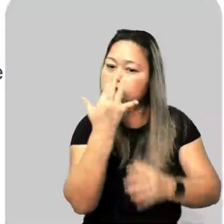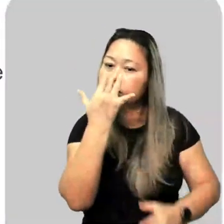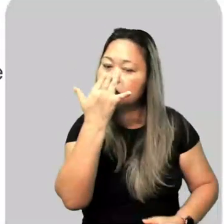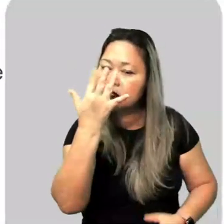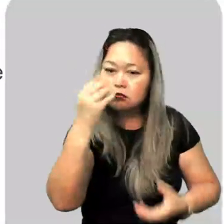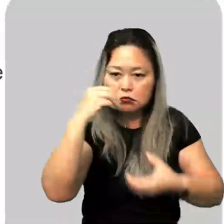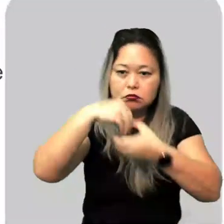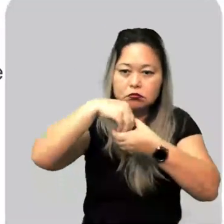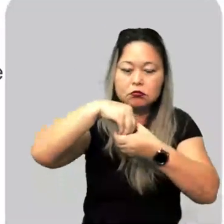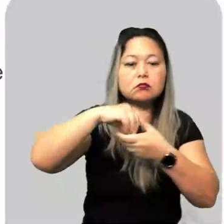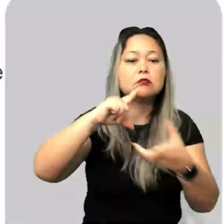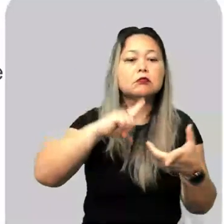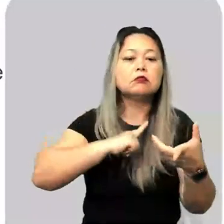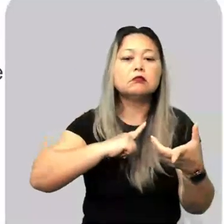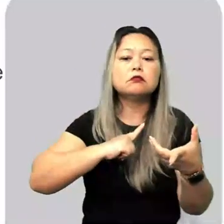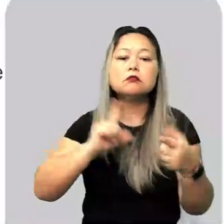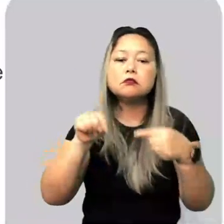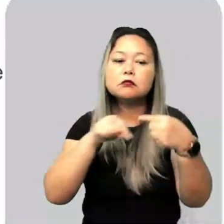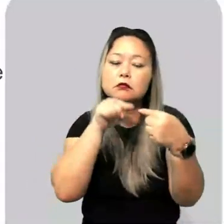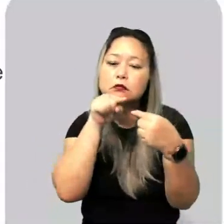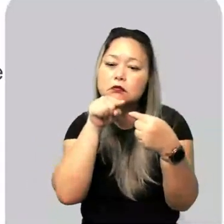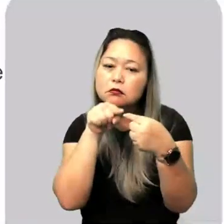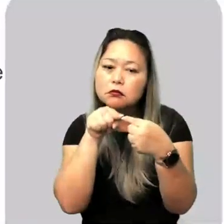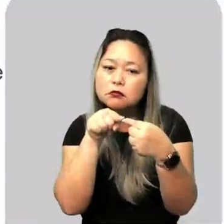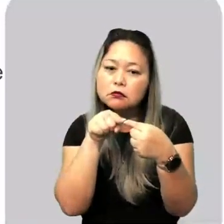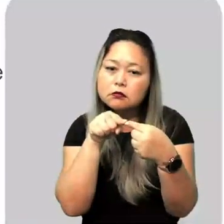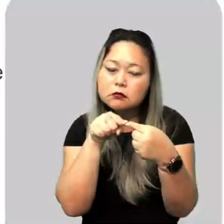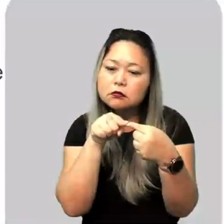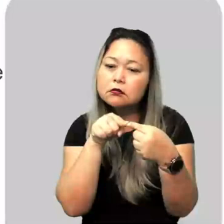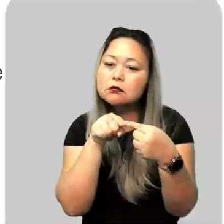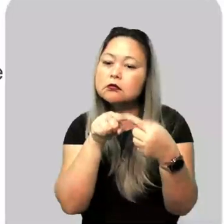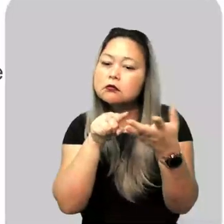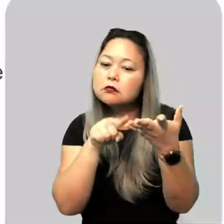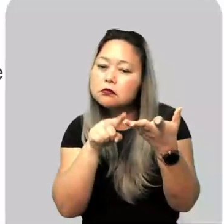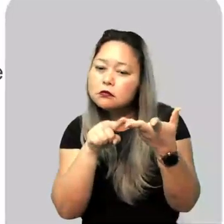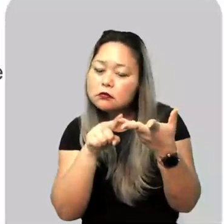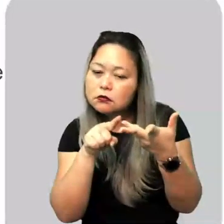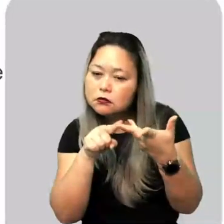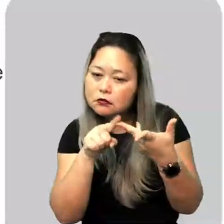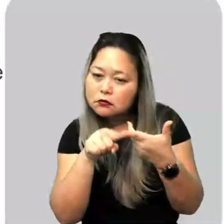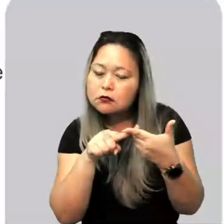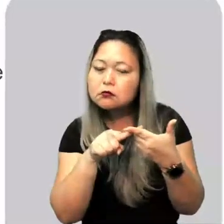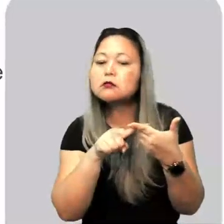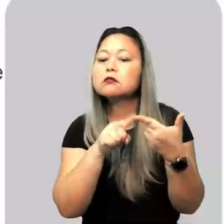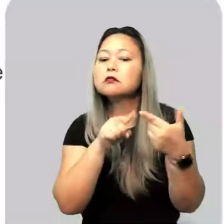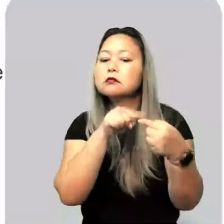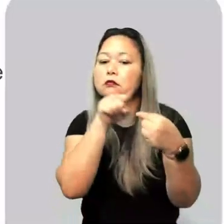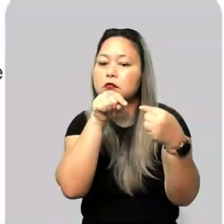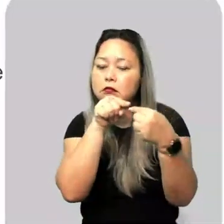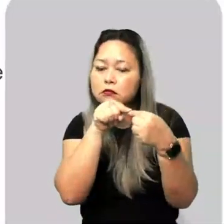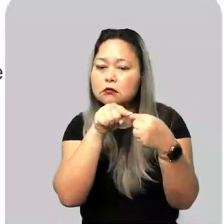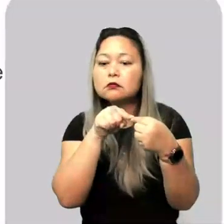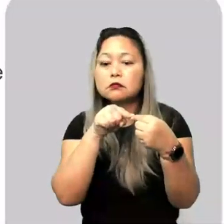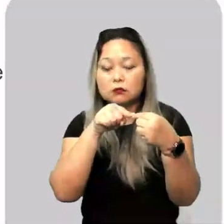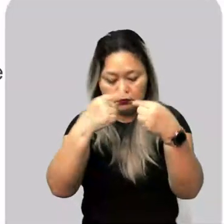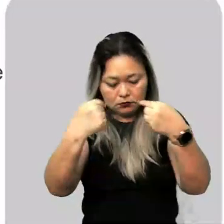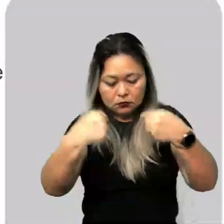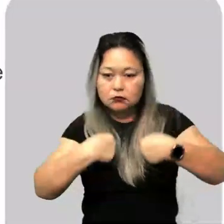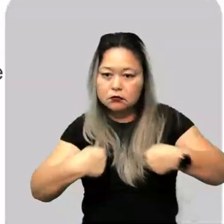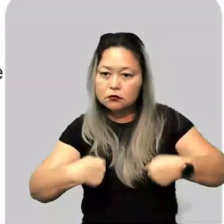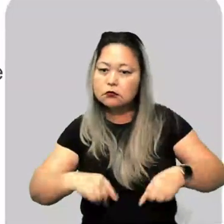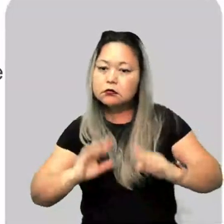oxigênio, que desempenham diversas funções essenciais ao funcionamento do organismo.